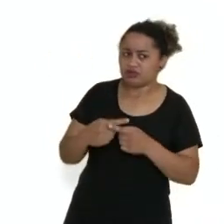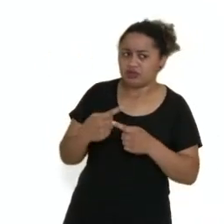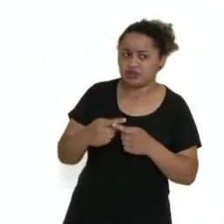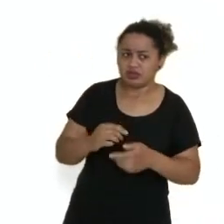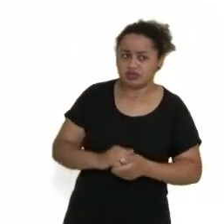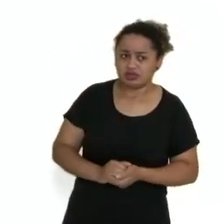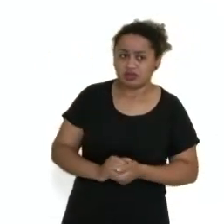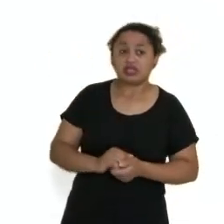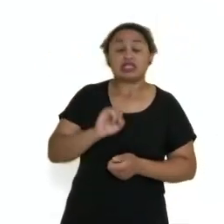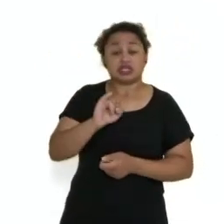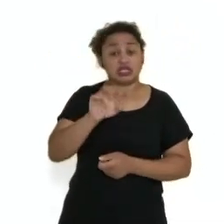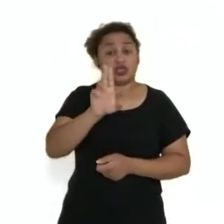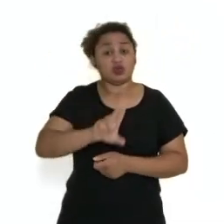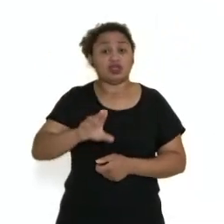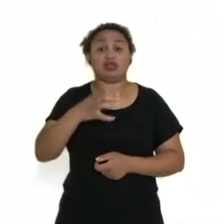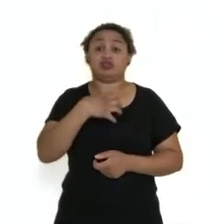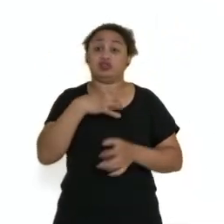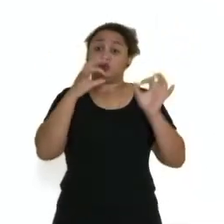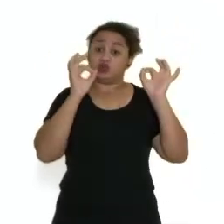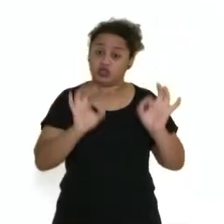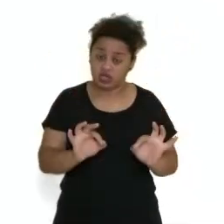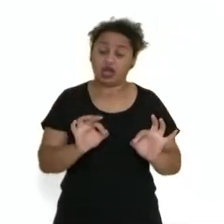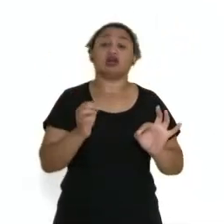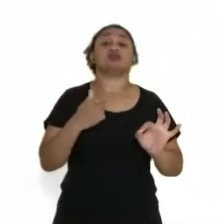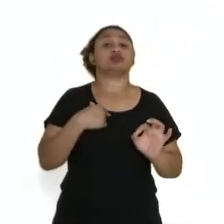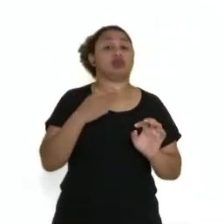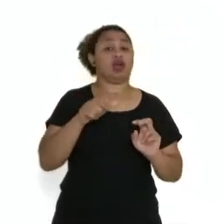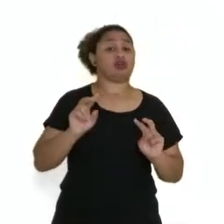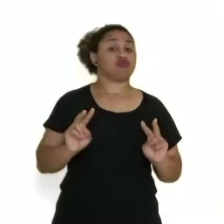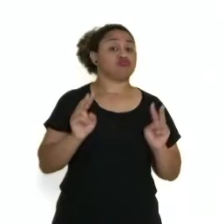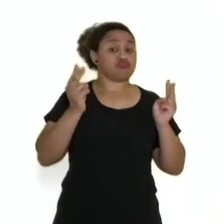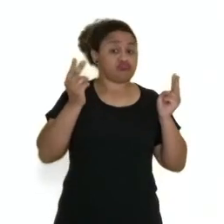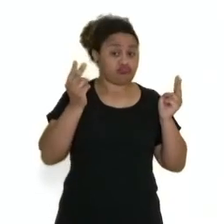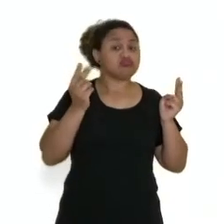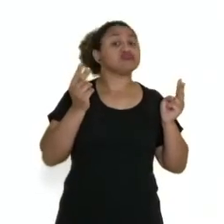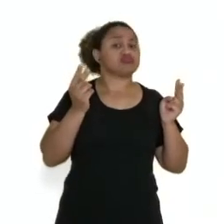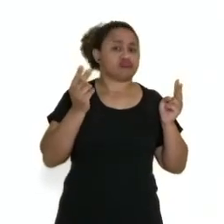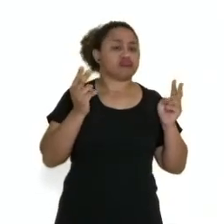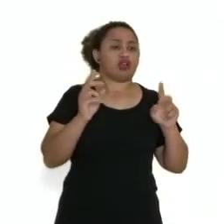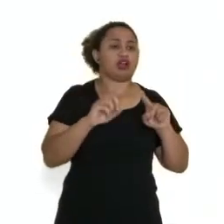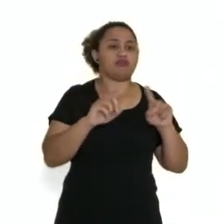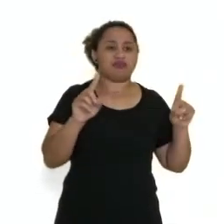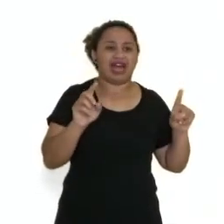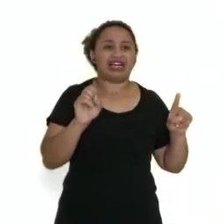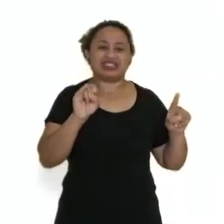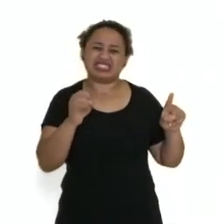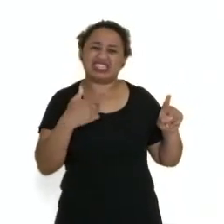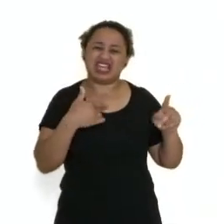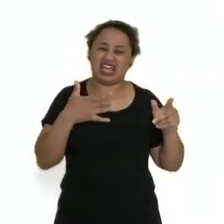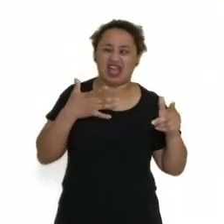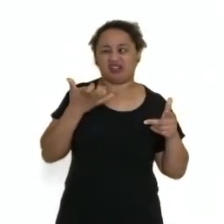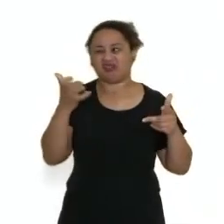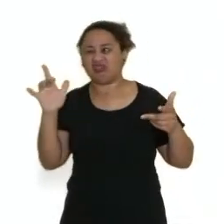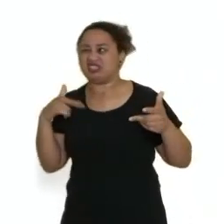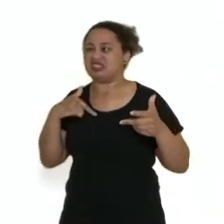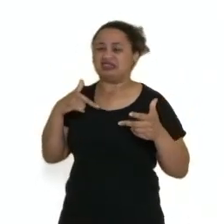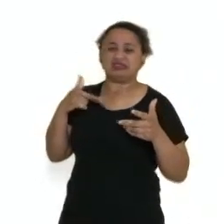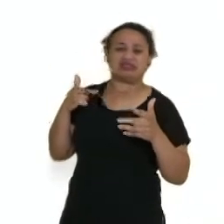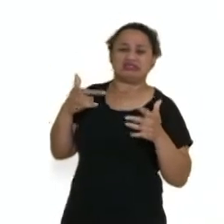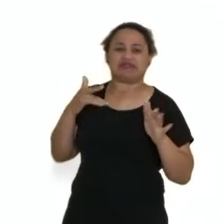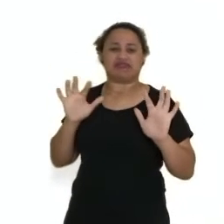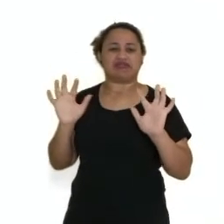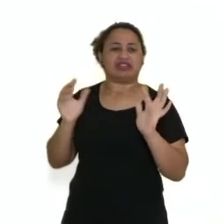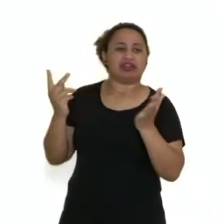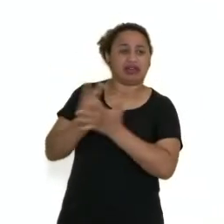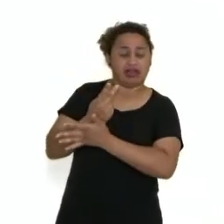bem utilizada se converte numa sublime virtude, quando relegada a planos inferiores, se transforma